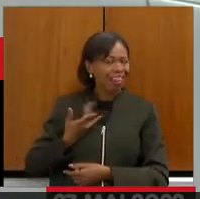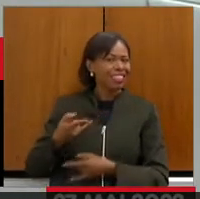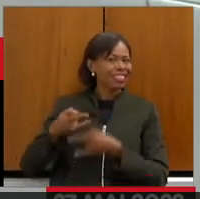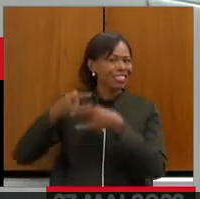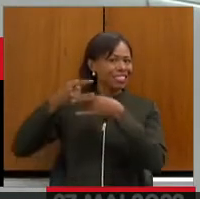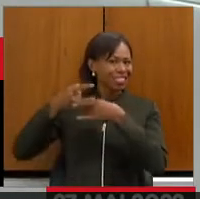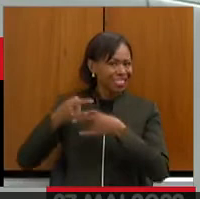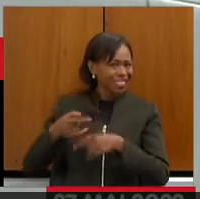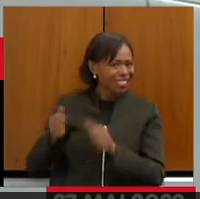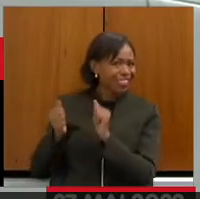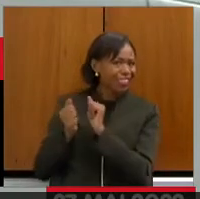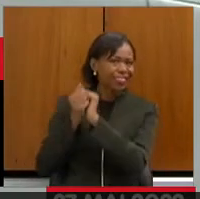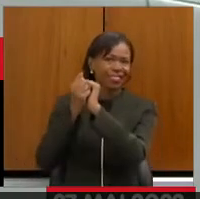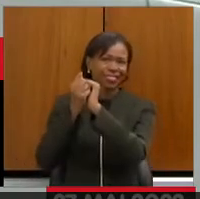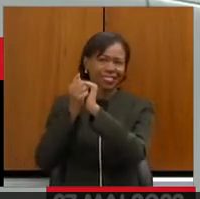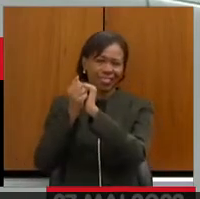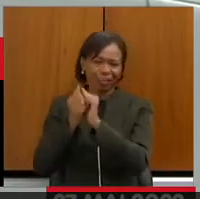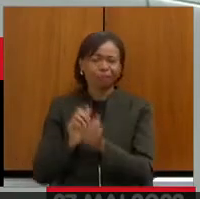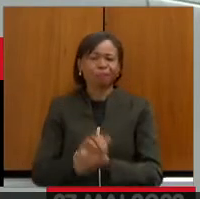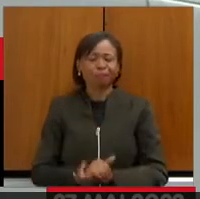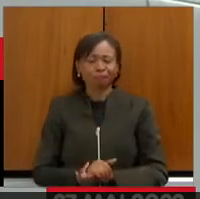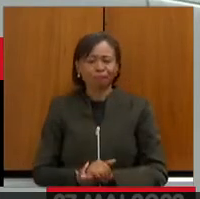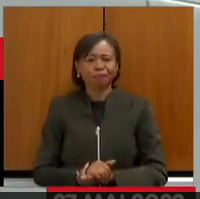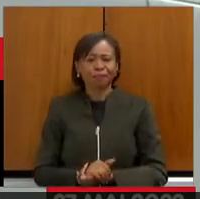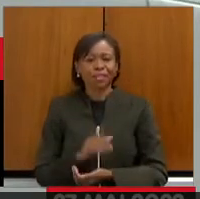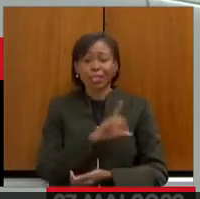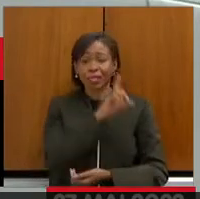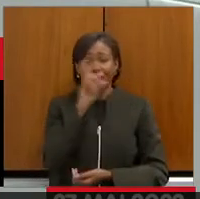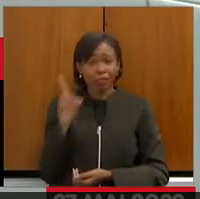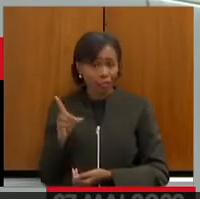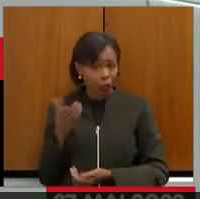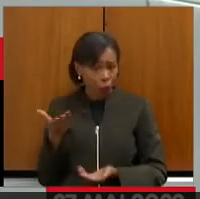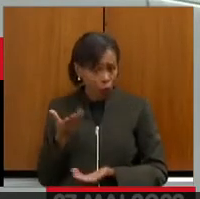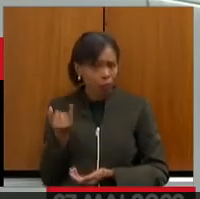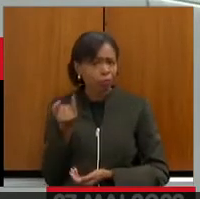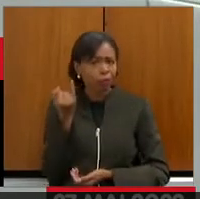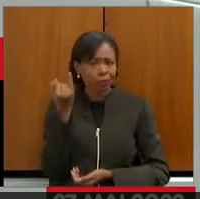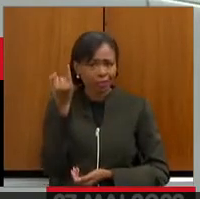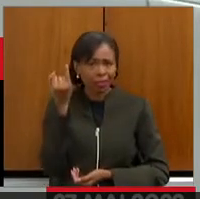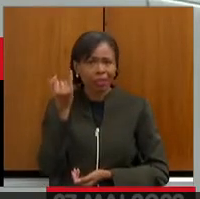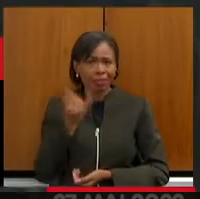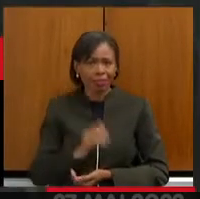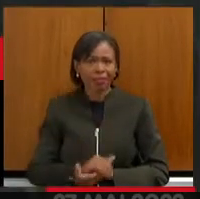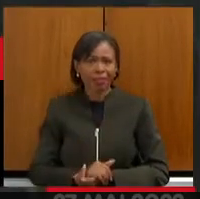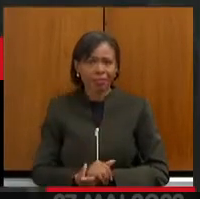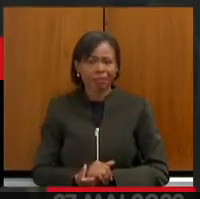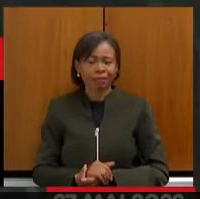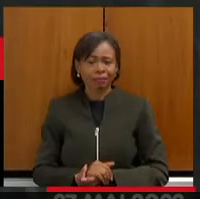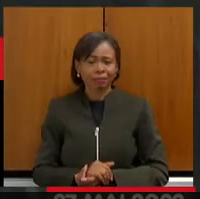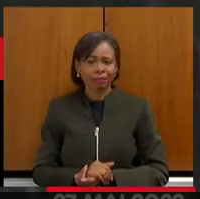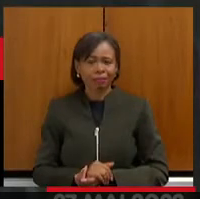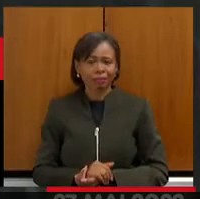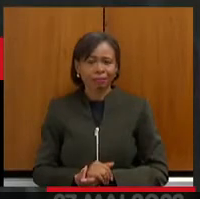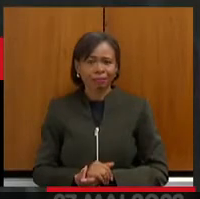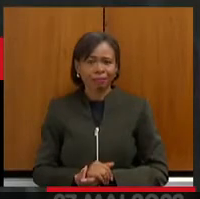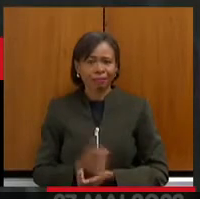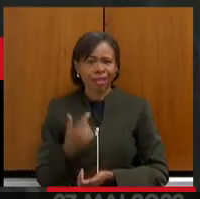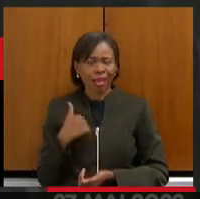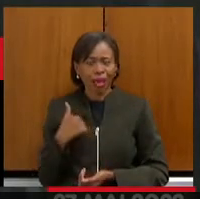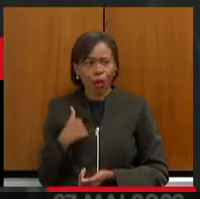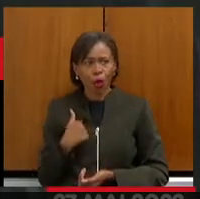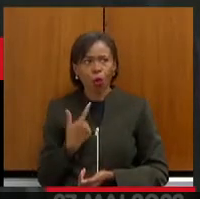lutas estamos juntas né esse de importante E aí eu vi minha